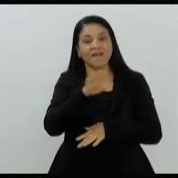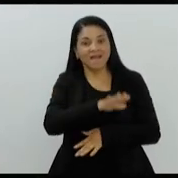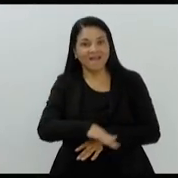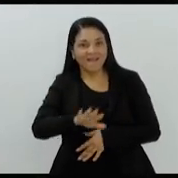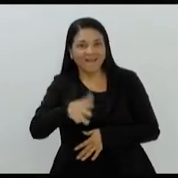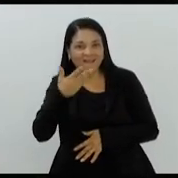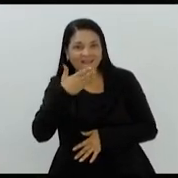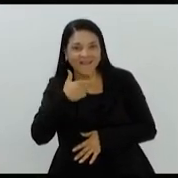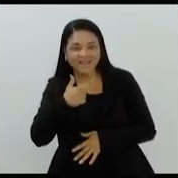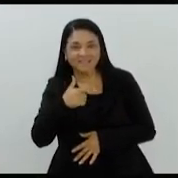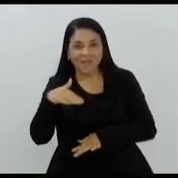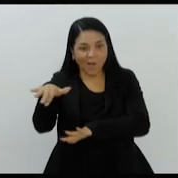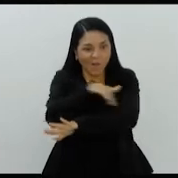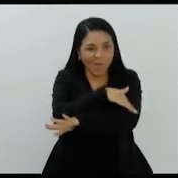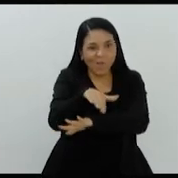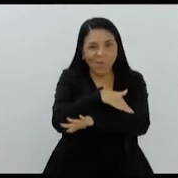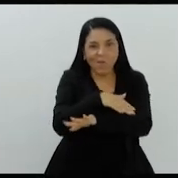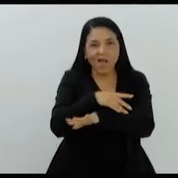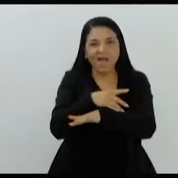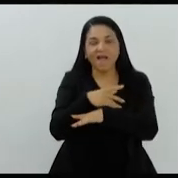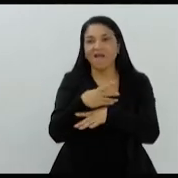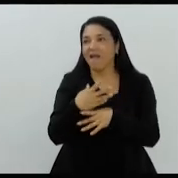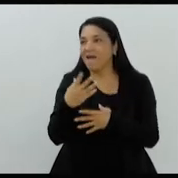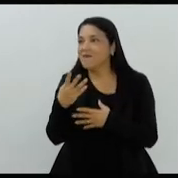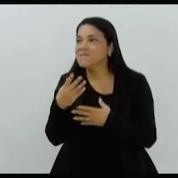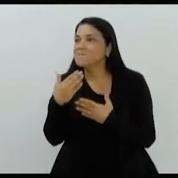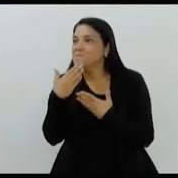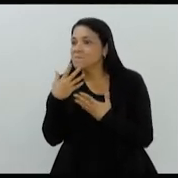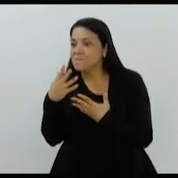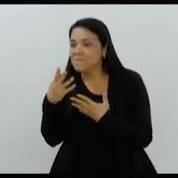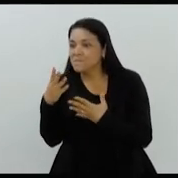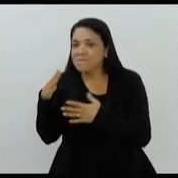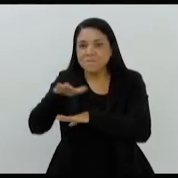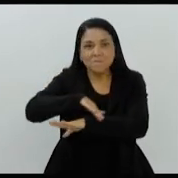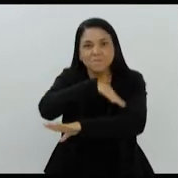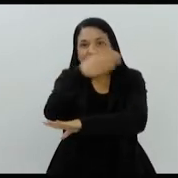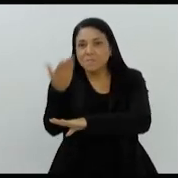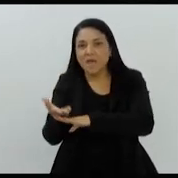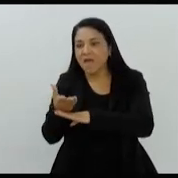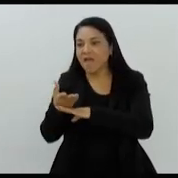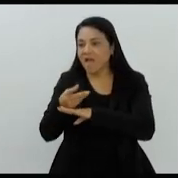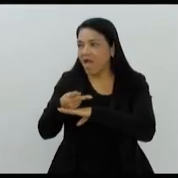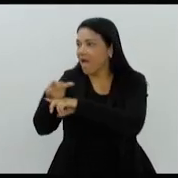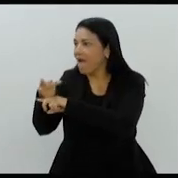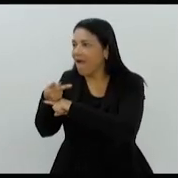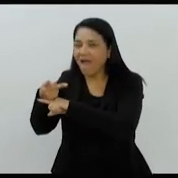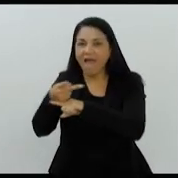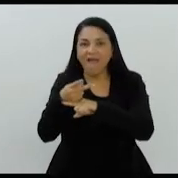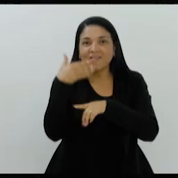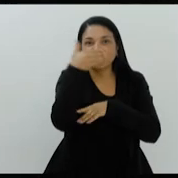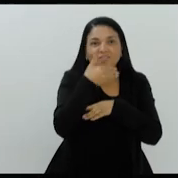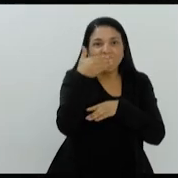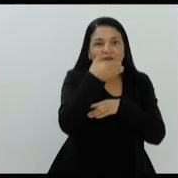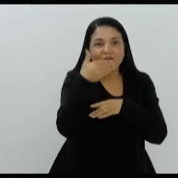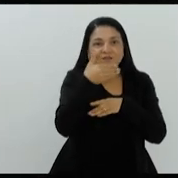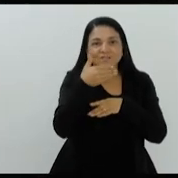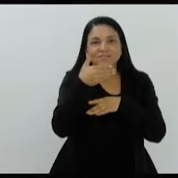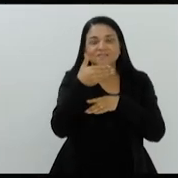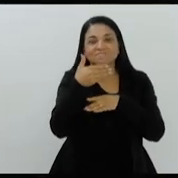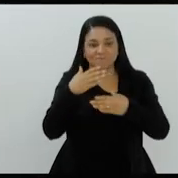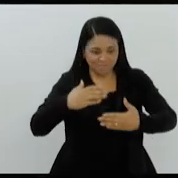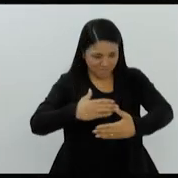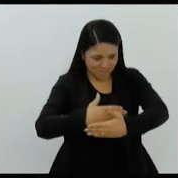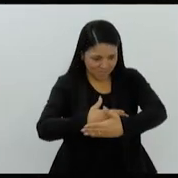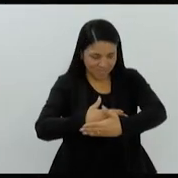dia inteiro na rua, correndo atrás dos doces, muitas vezes enchendo uma panela de